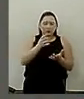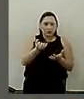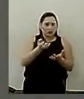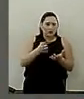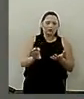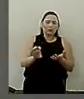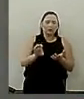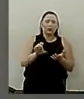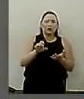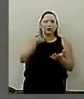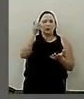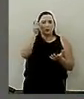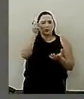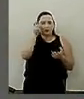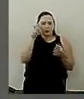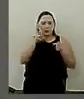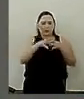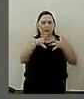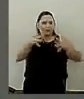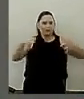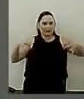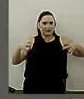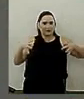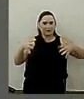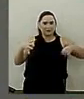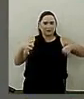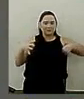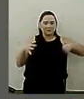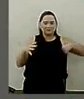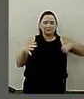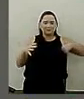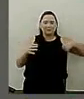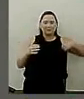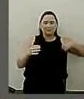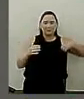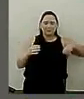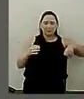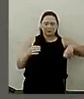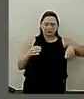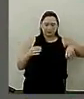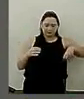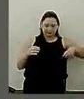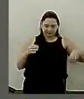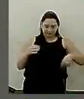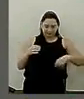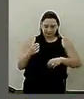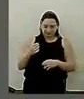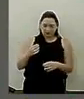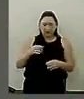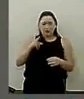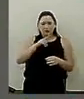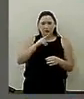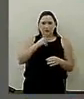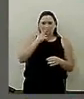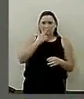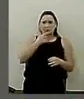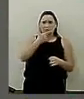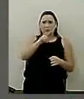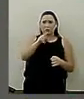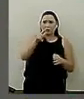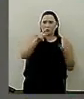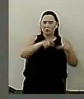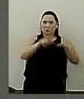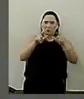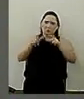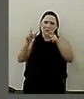de chegar lá com o Evangelho. Puxa vida, será que é assim mesmo? A gente tem alguns bairros aqui em Goiânia que tem mais demônios